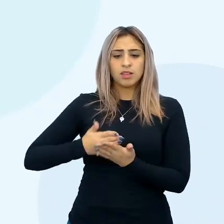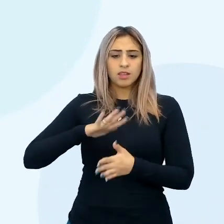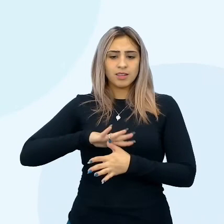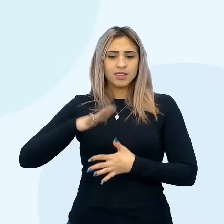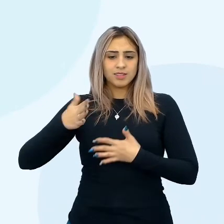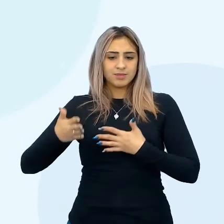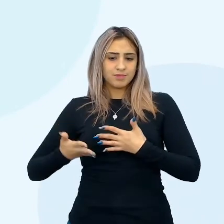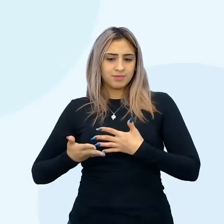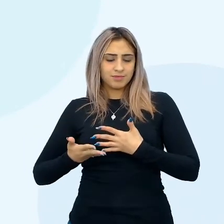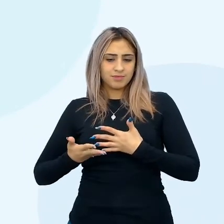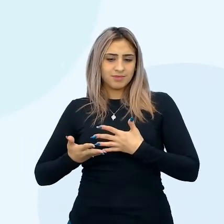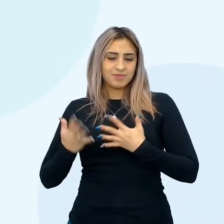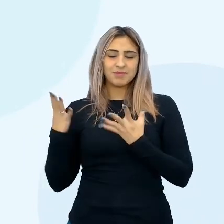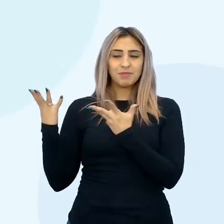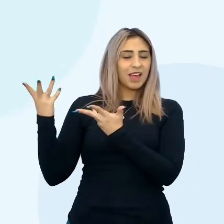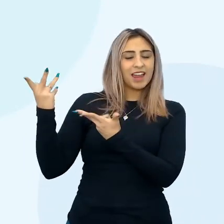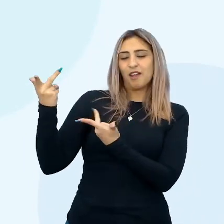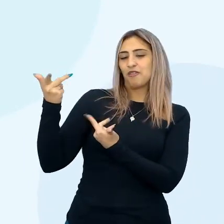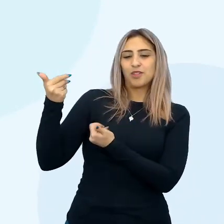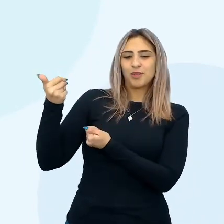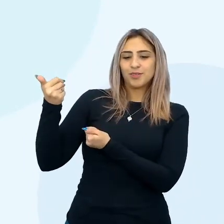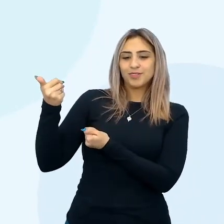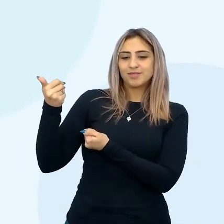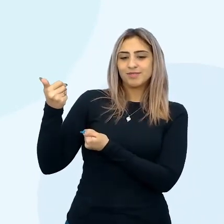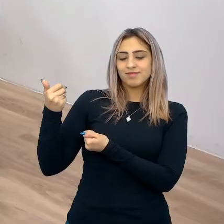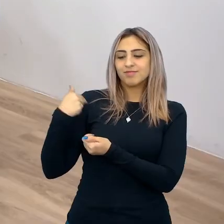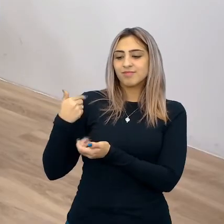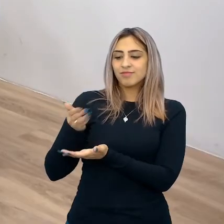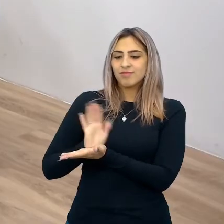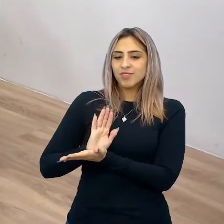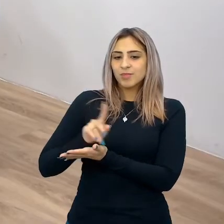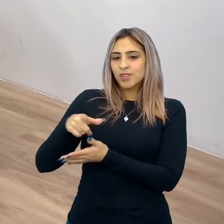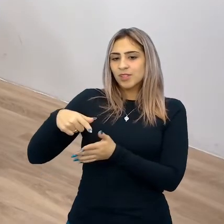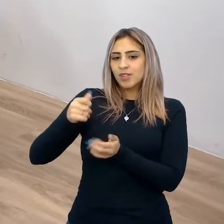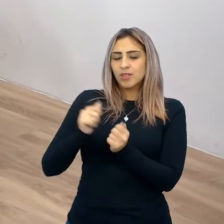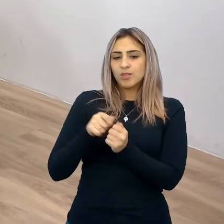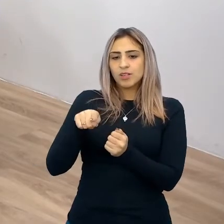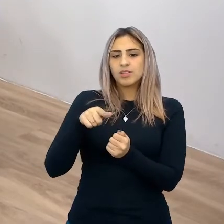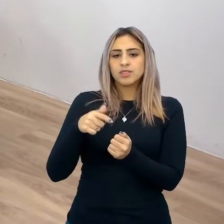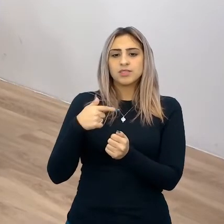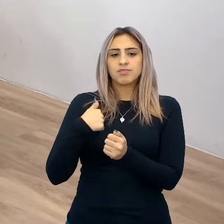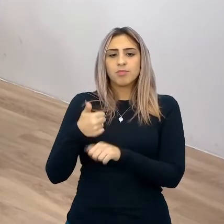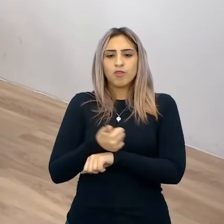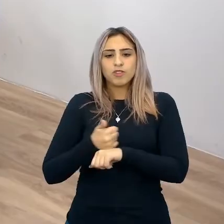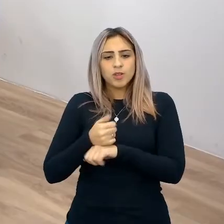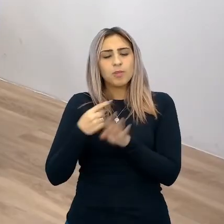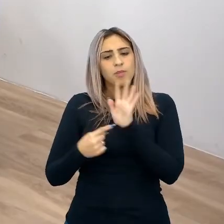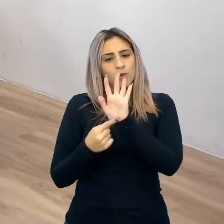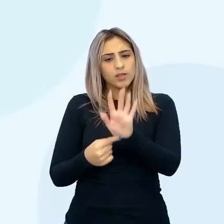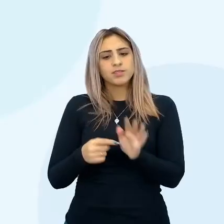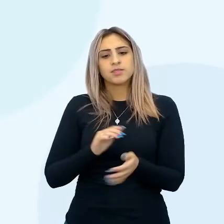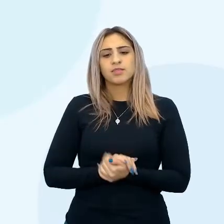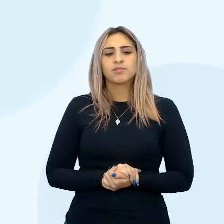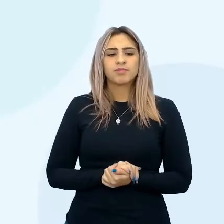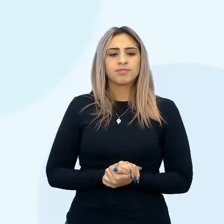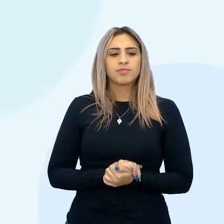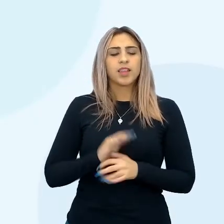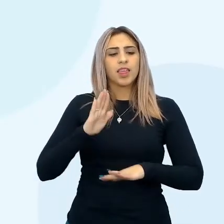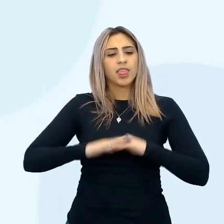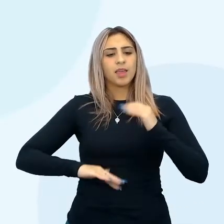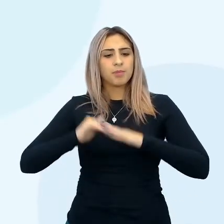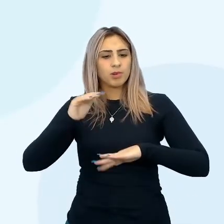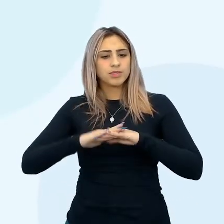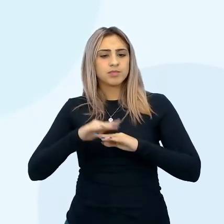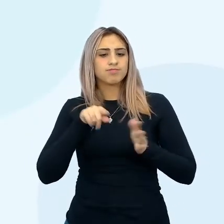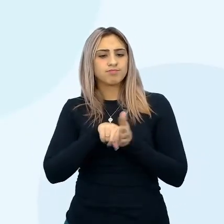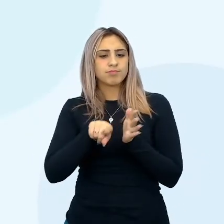filme antes, maravilhoso. Mostrar esse filme antes para esse profissional. Isso. Basta para ele, isso é legal. Perfeito. Passo 6, professora. Elaboração de